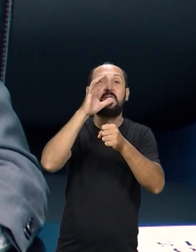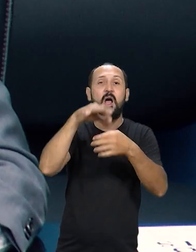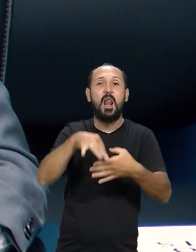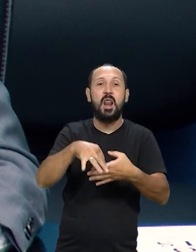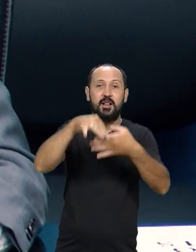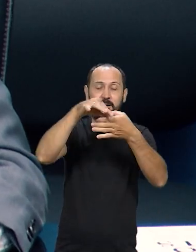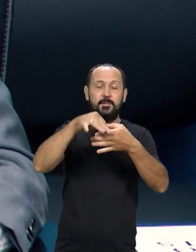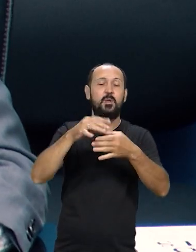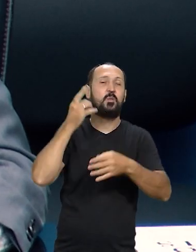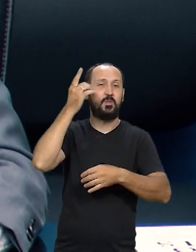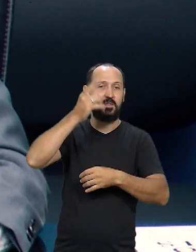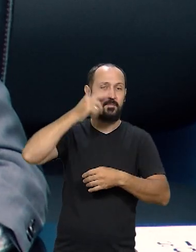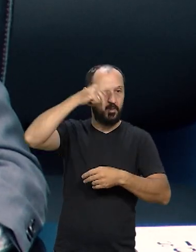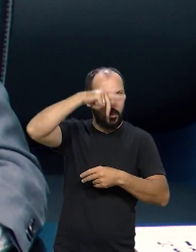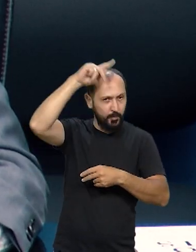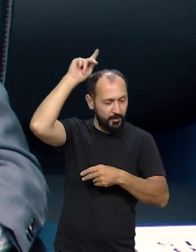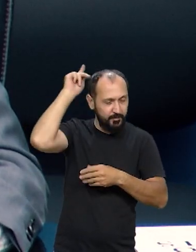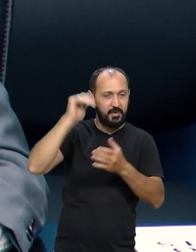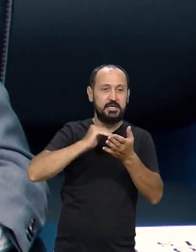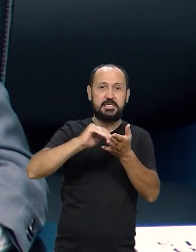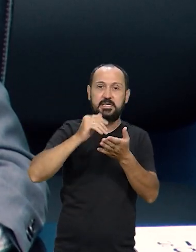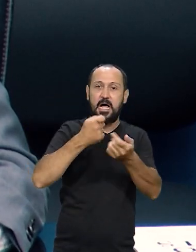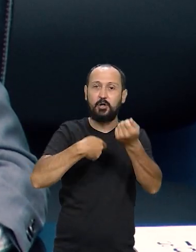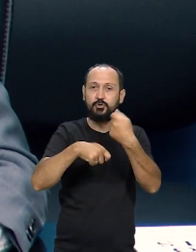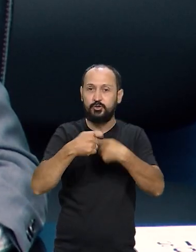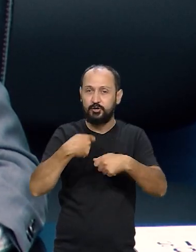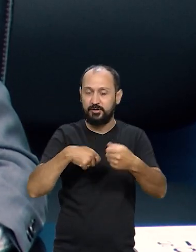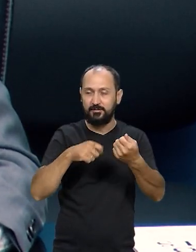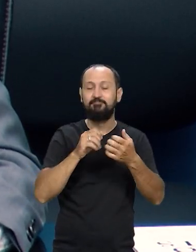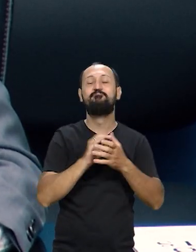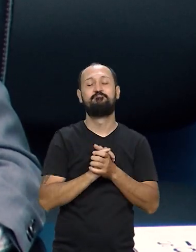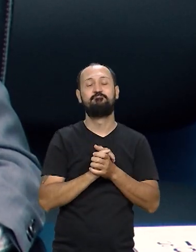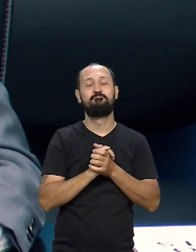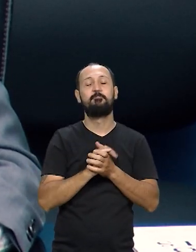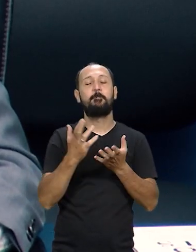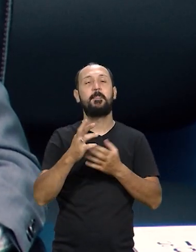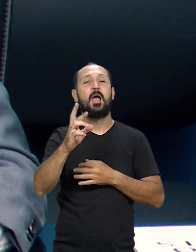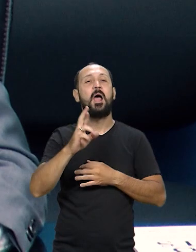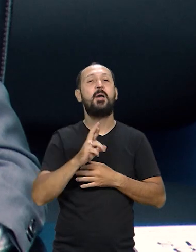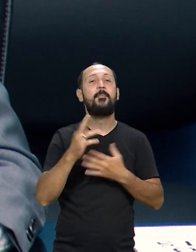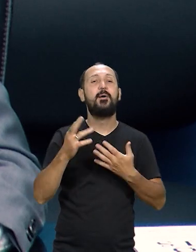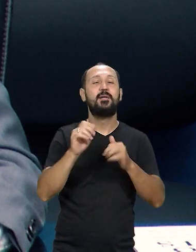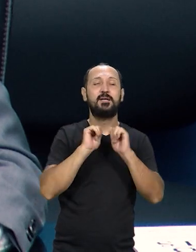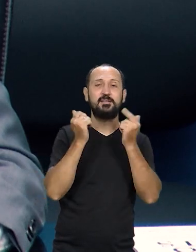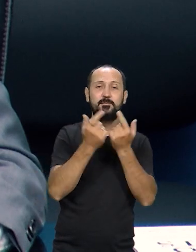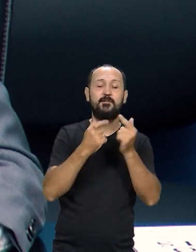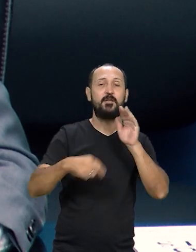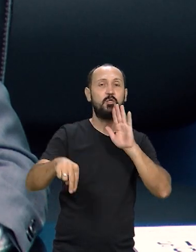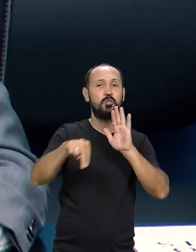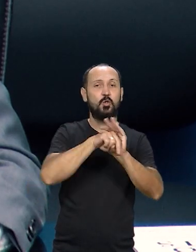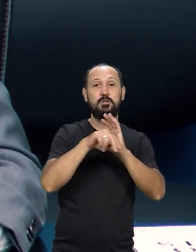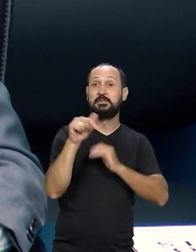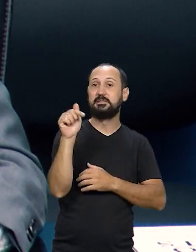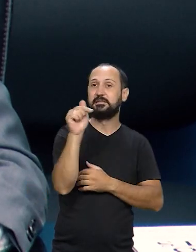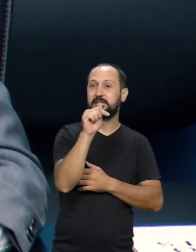Paulo, a Secretaria de Administração. Então, o resultado da Assembleia recebeu nota